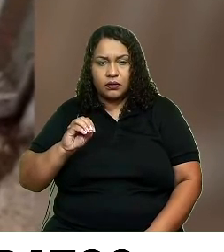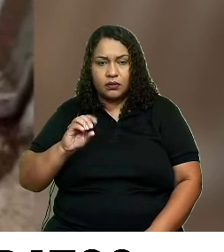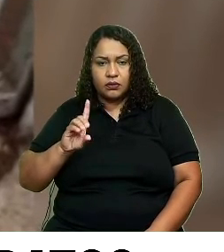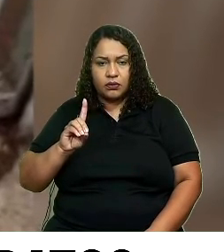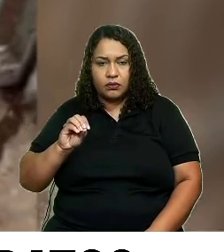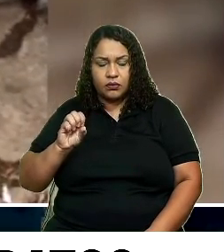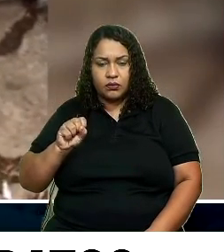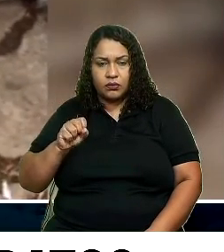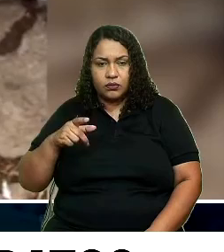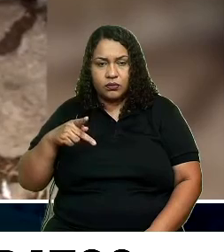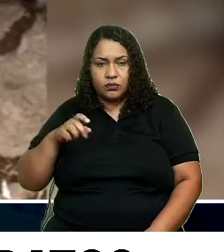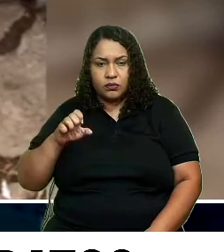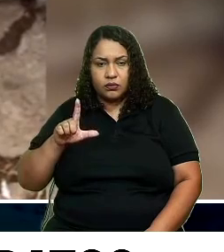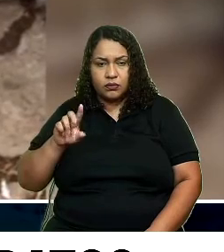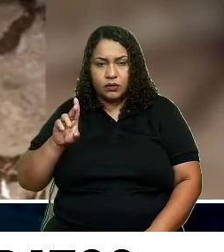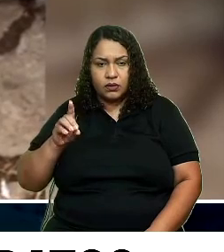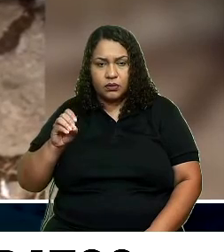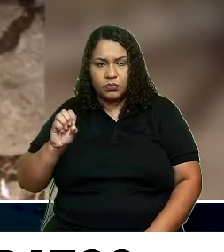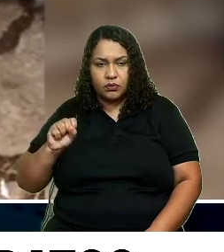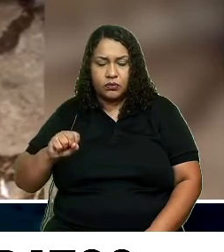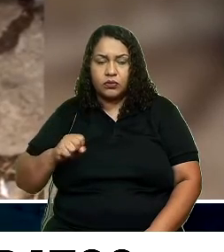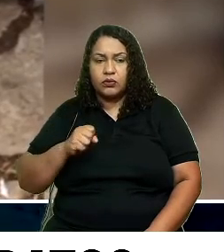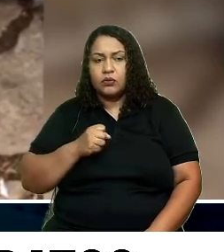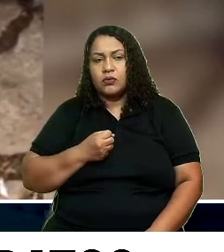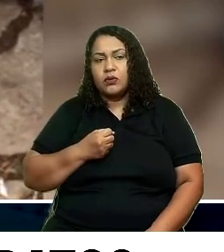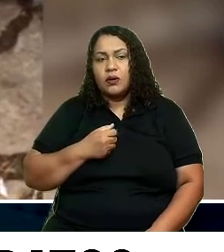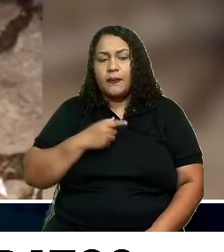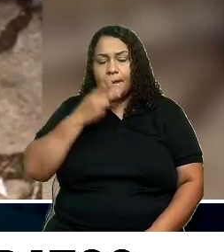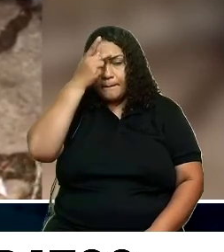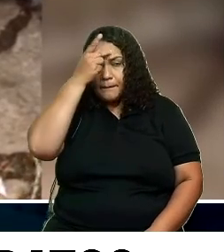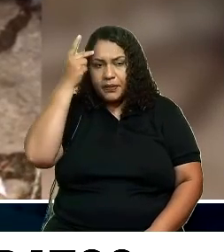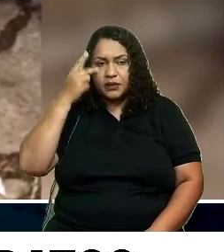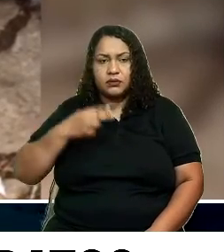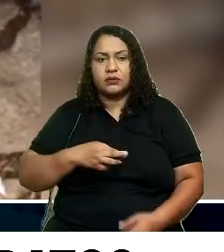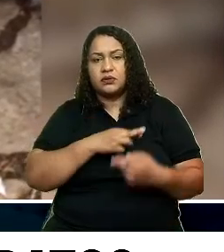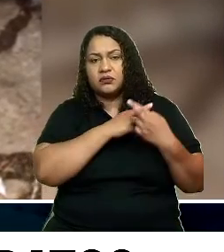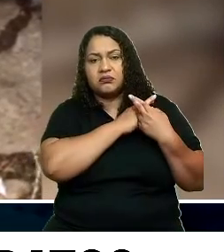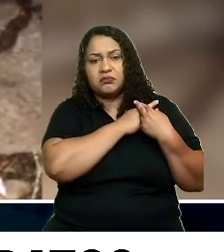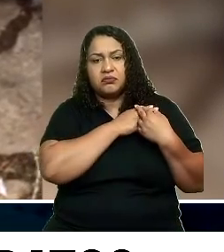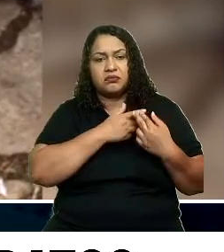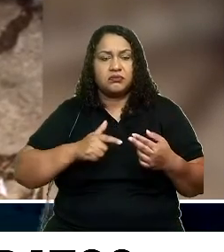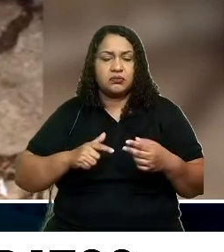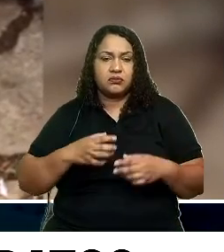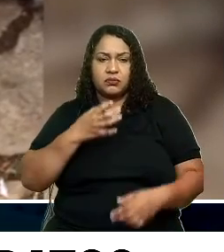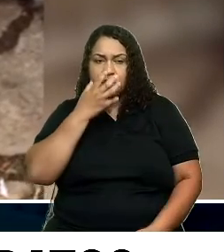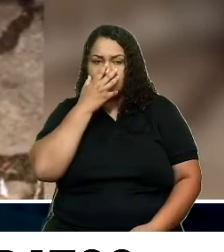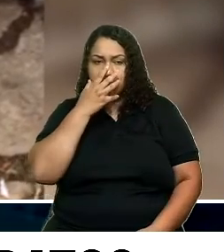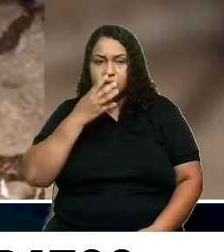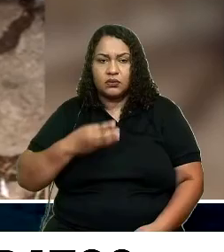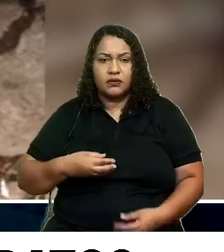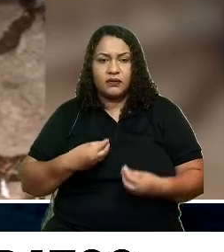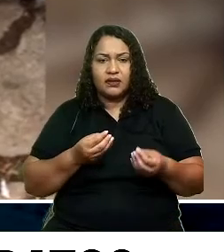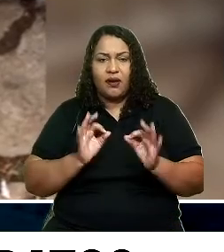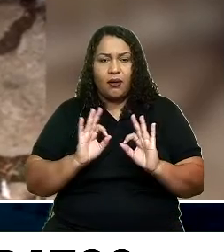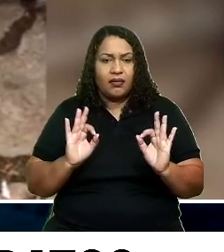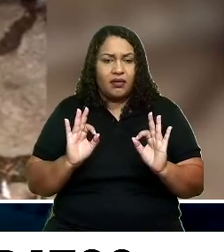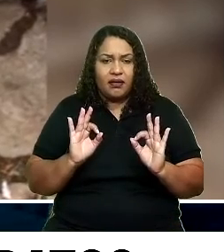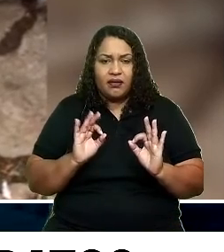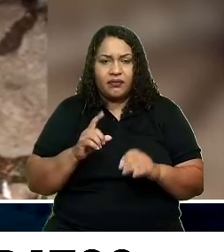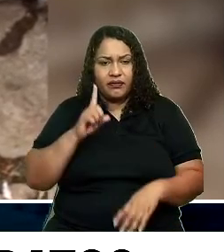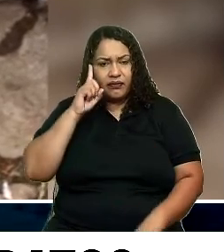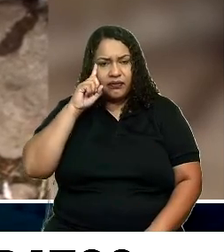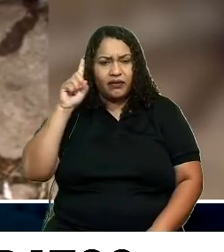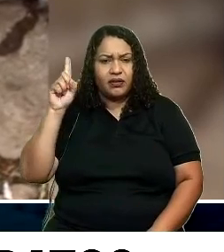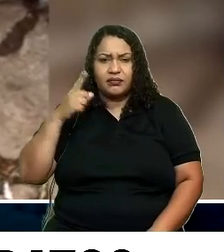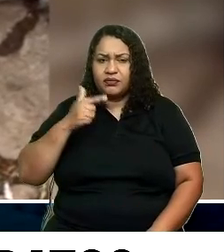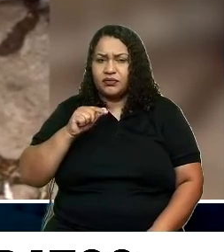vários dias sem comer e sem beber água às vezes algum pessoal passava pelo local e como cortar área de grade acaba alimentando o